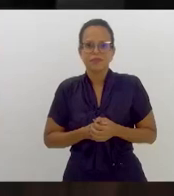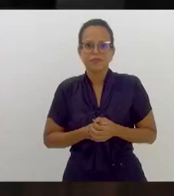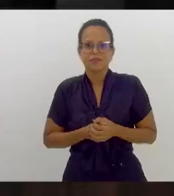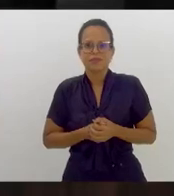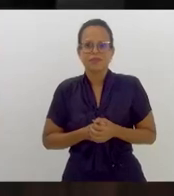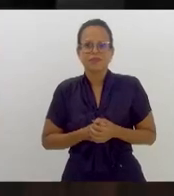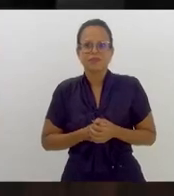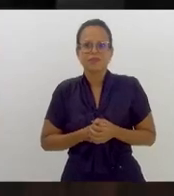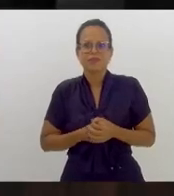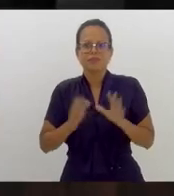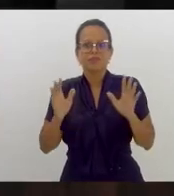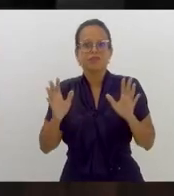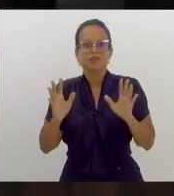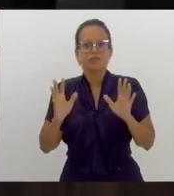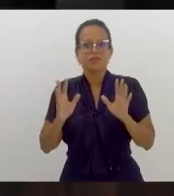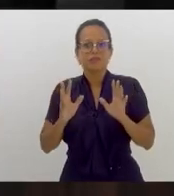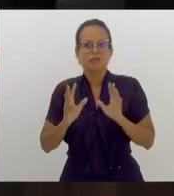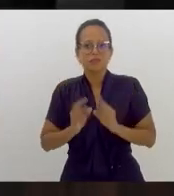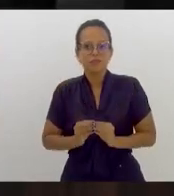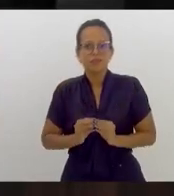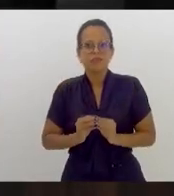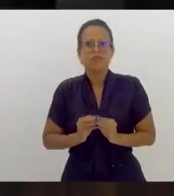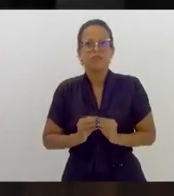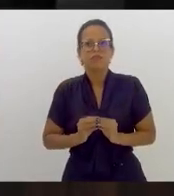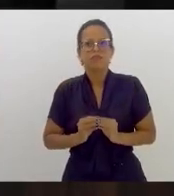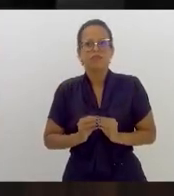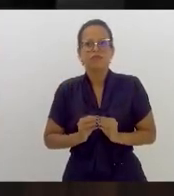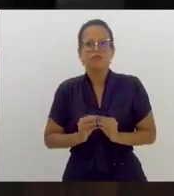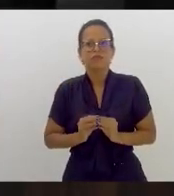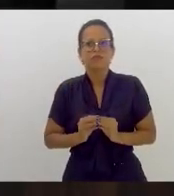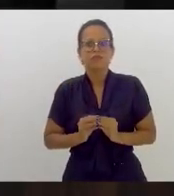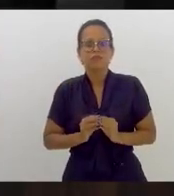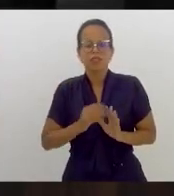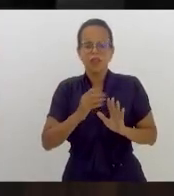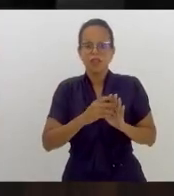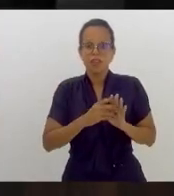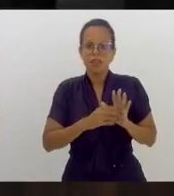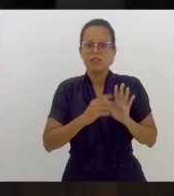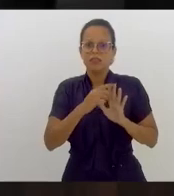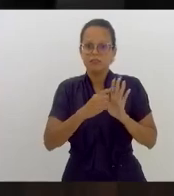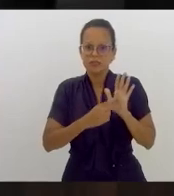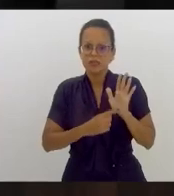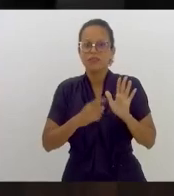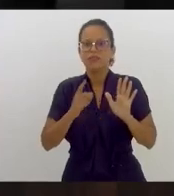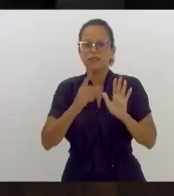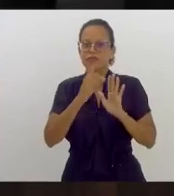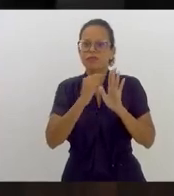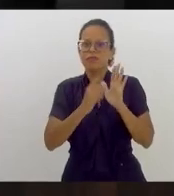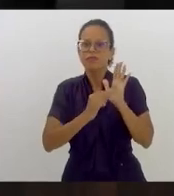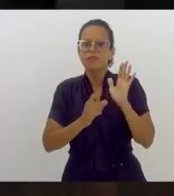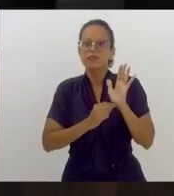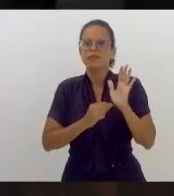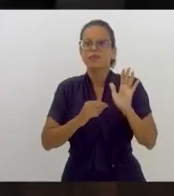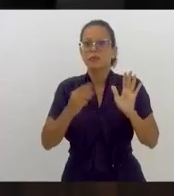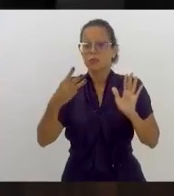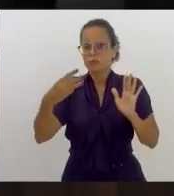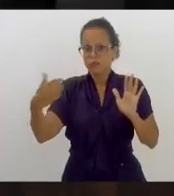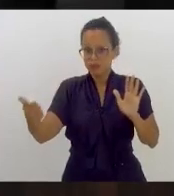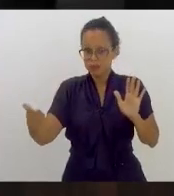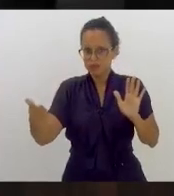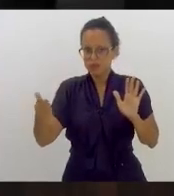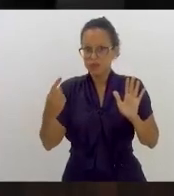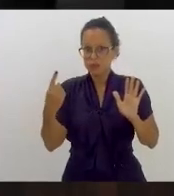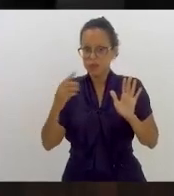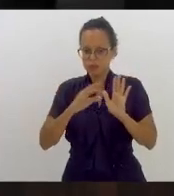Então, vamos colher o parecer, esse é o acordo pela manutenção, salvo destaque do 31. Então, vou